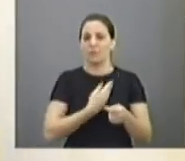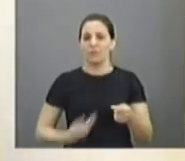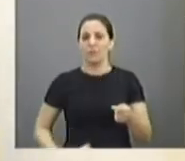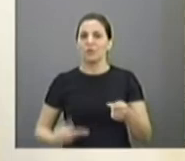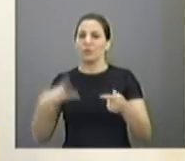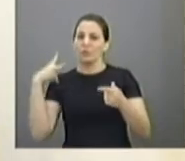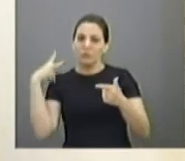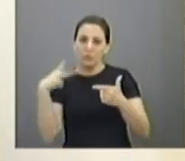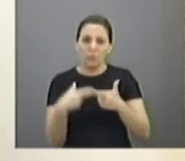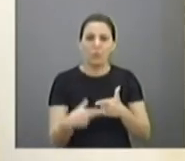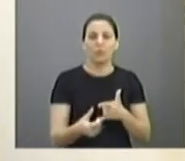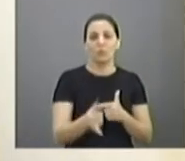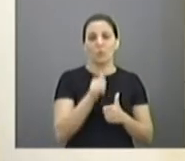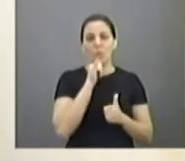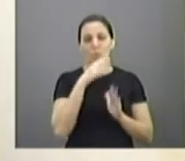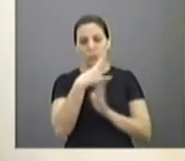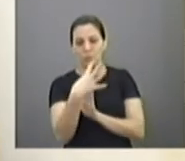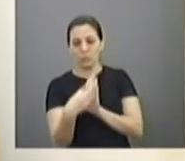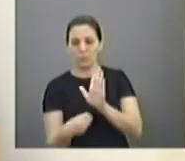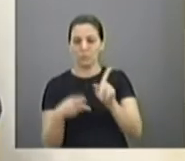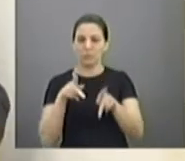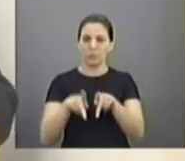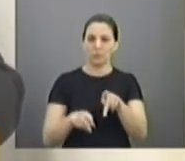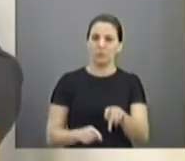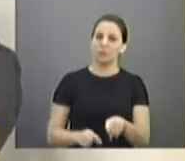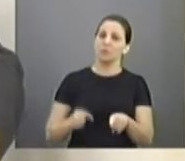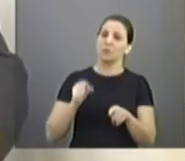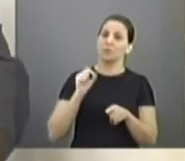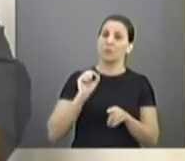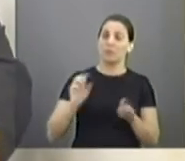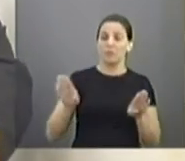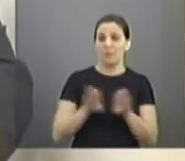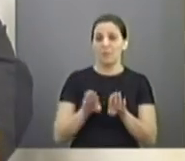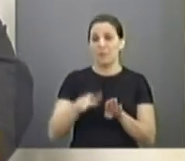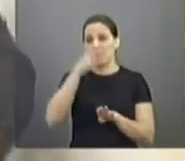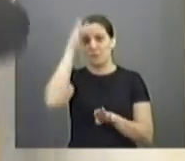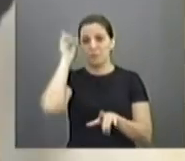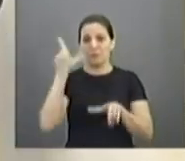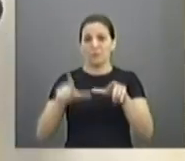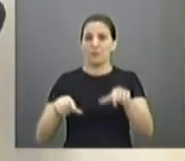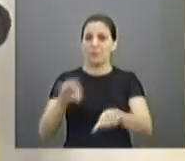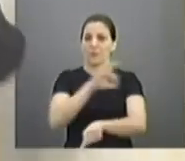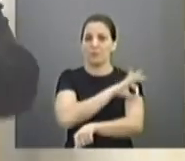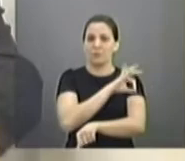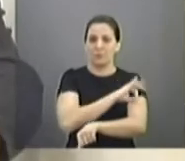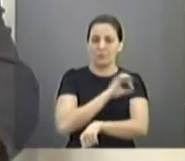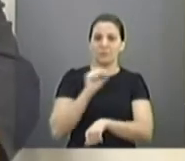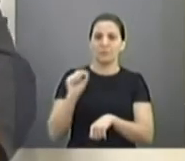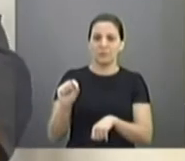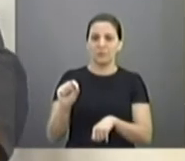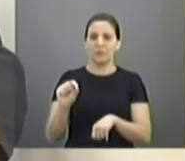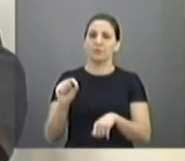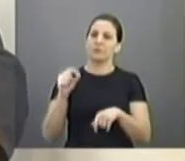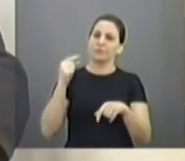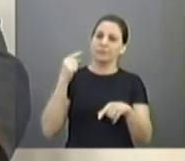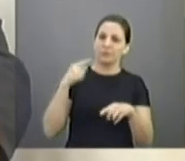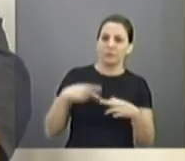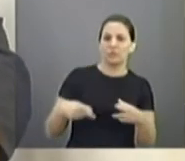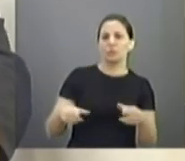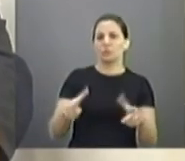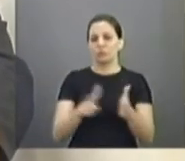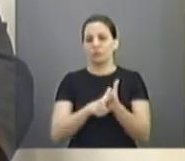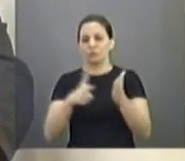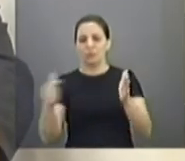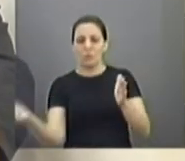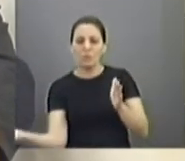própria carne, não dá exemplo para a população e muito menos para os seus funcionários. E as nomeações não param. A cada dia que serve o jornal